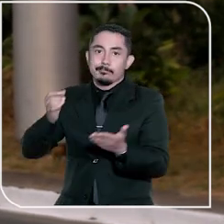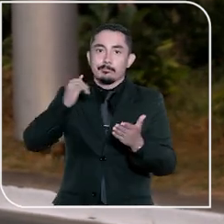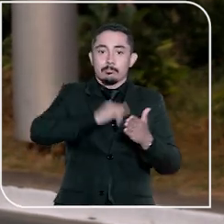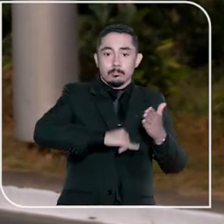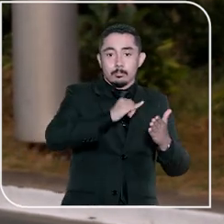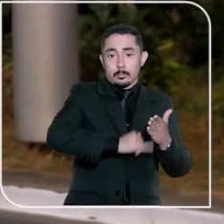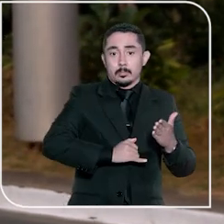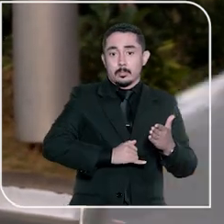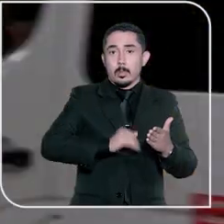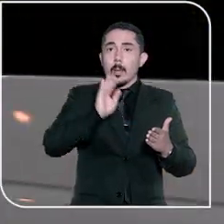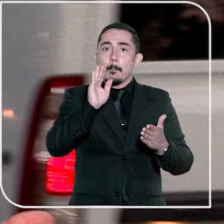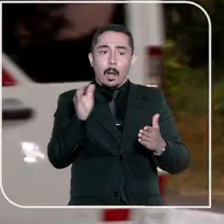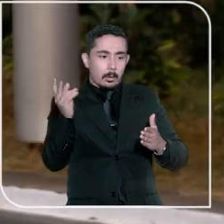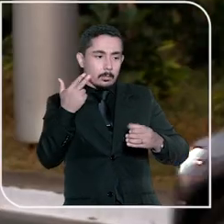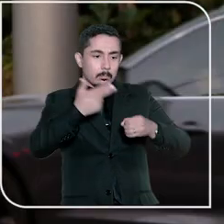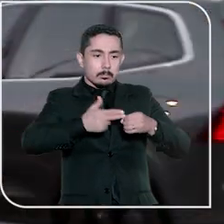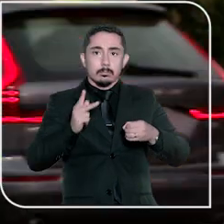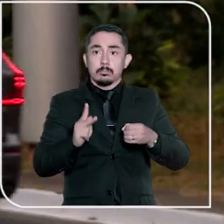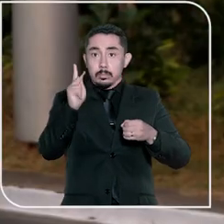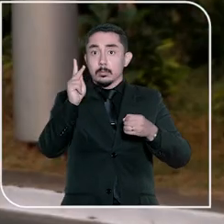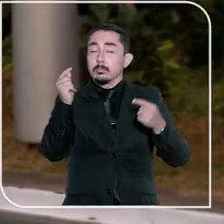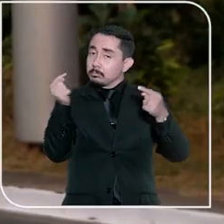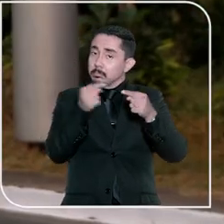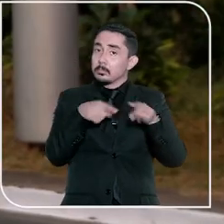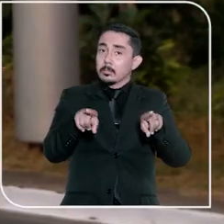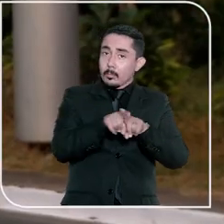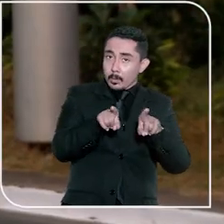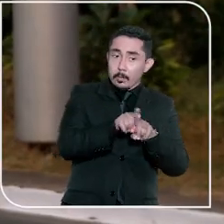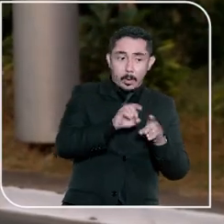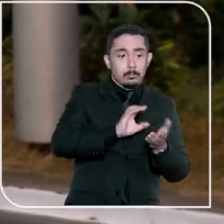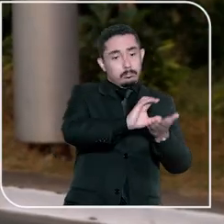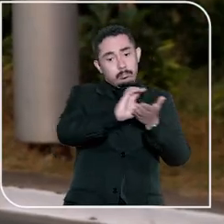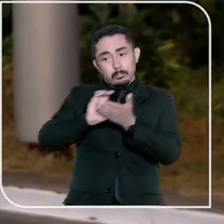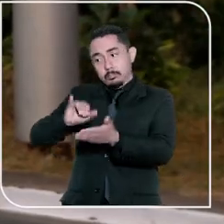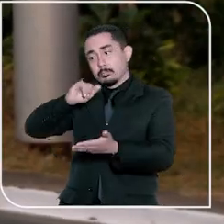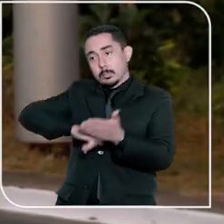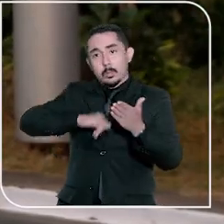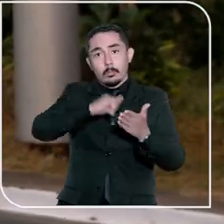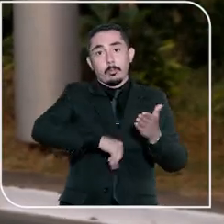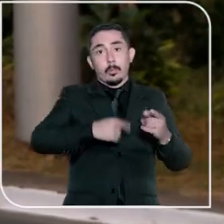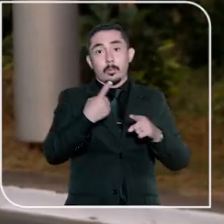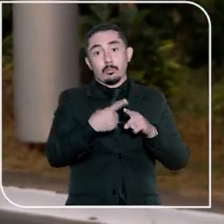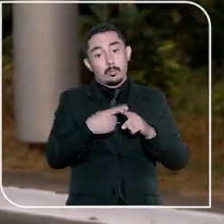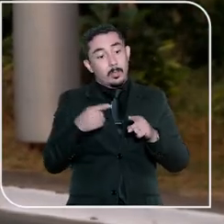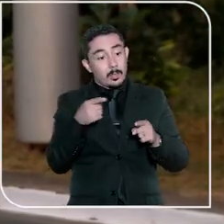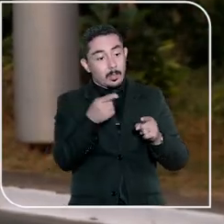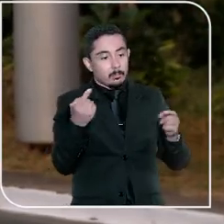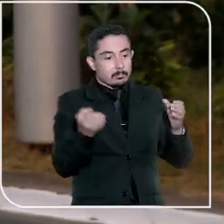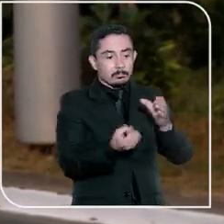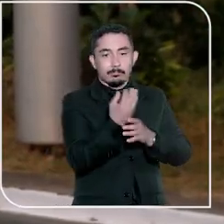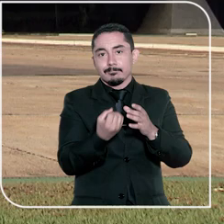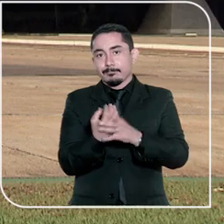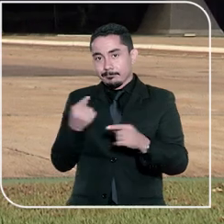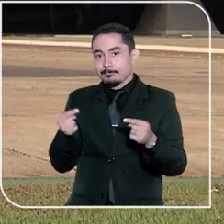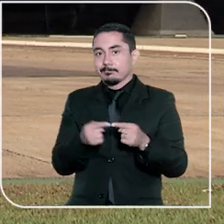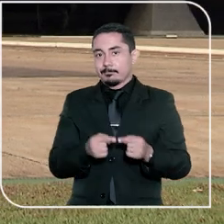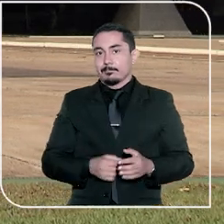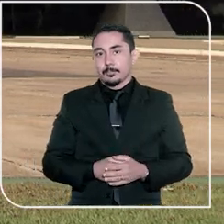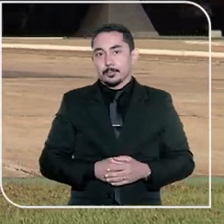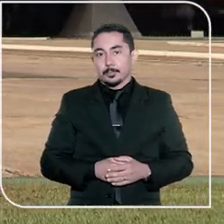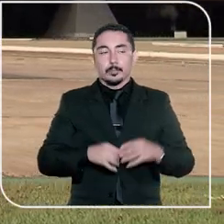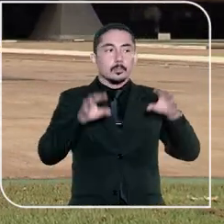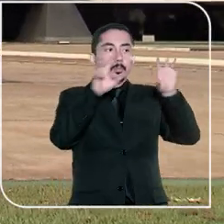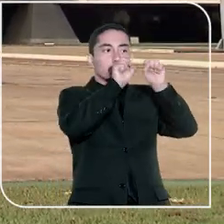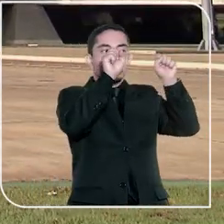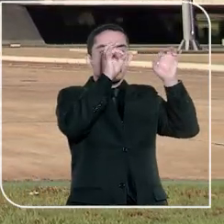Cid o que enquadraria a Petrobras como contribuinte especialmente por atuar como refinaria no Superior